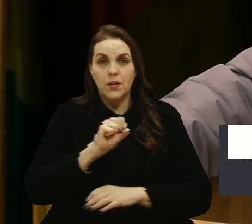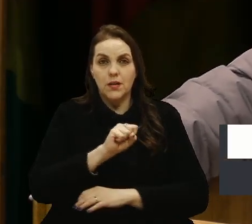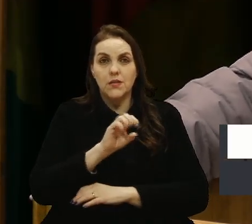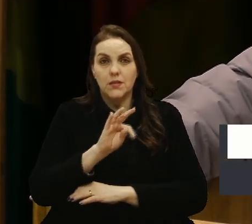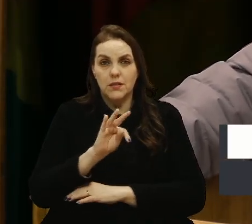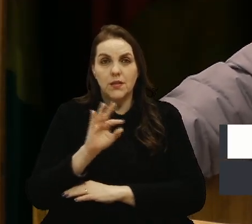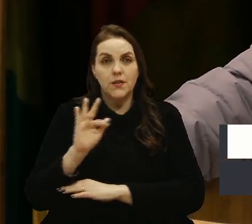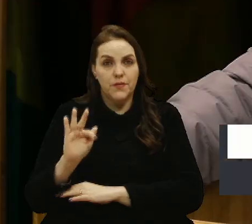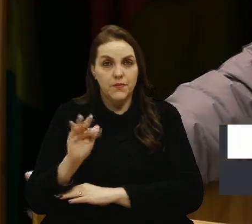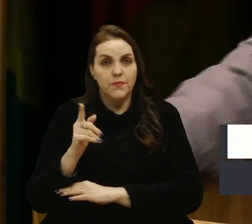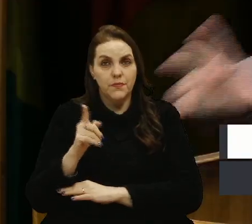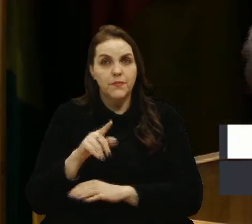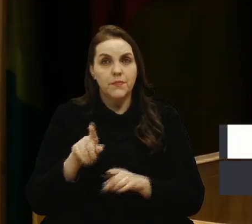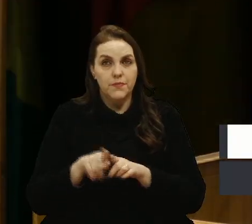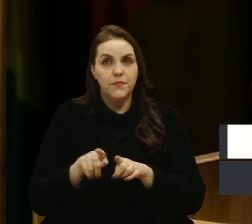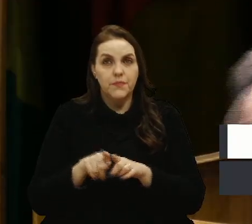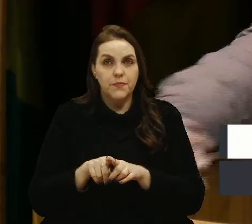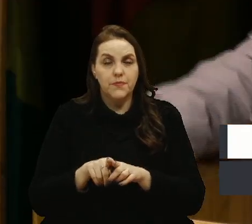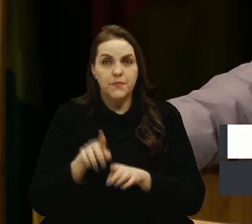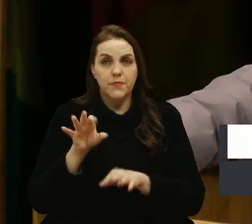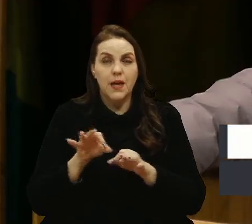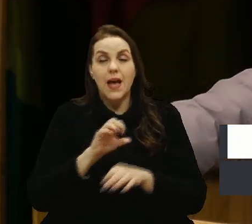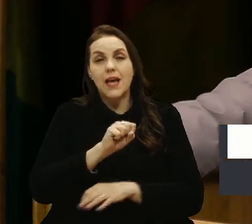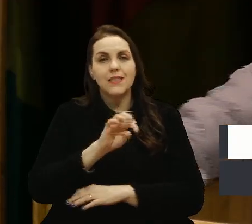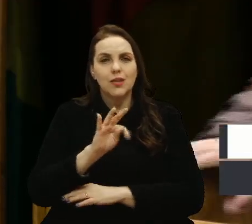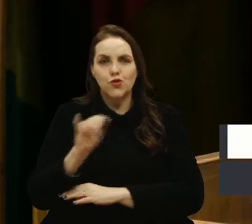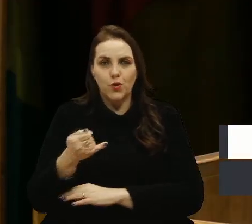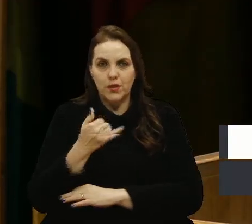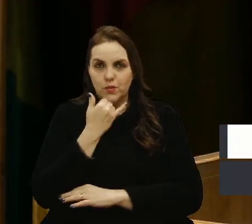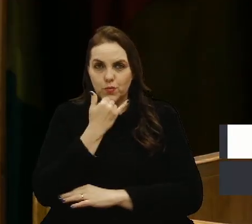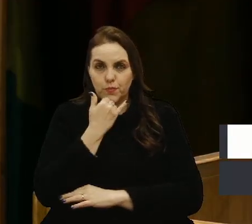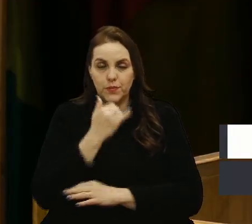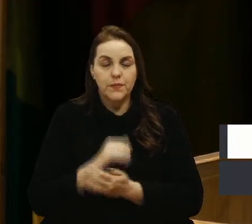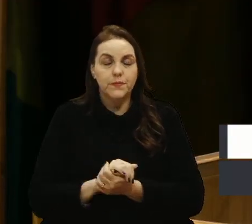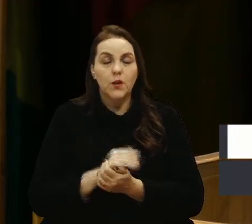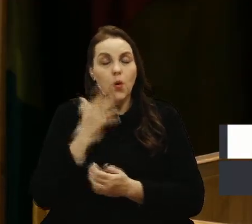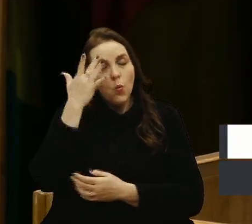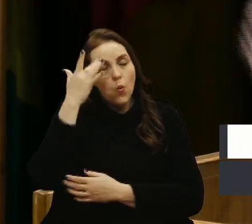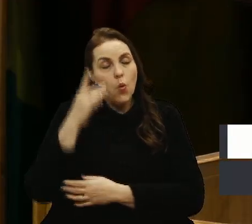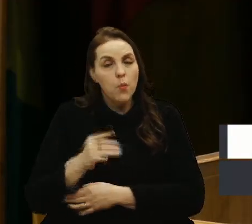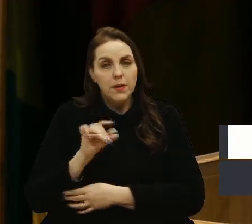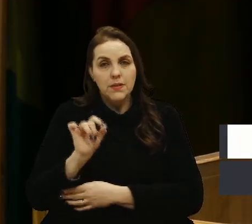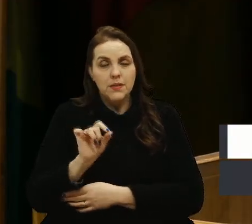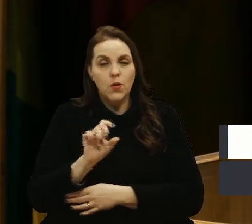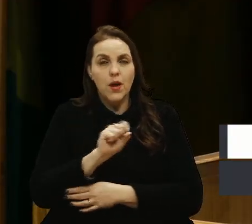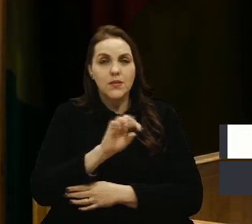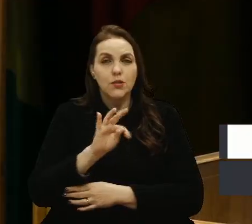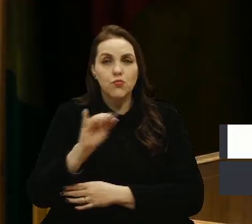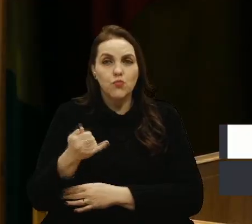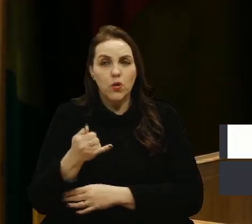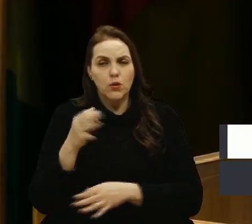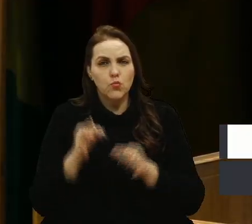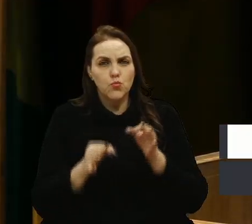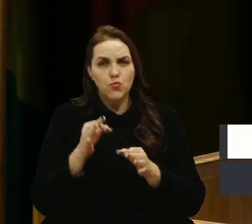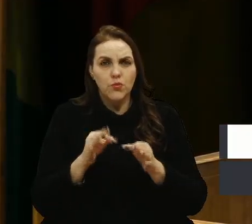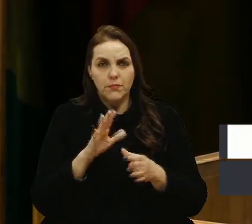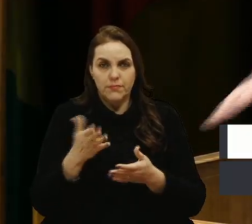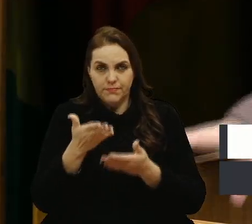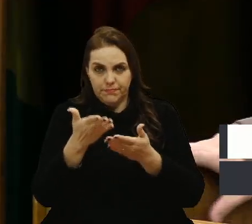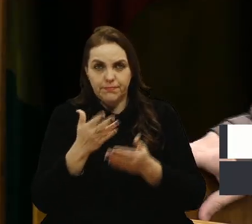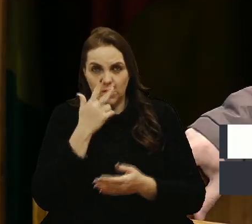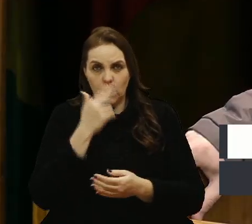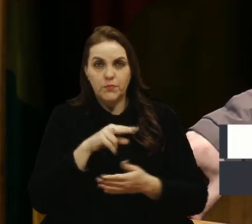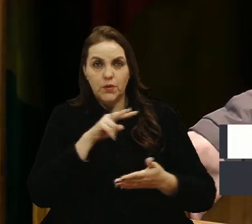Superior Tribunal de Justiça, para que nós pudéssemos apreciar qual é o entendimento do STJ acerca de julgamentos como esses. E aqui